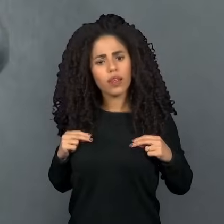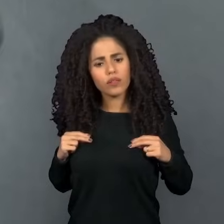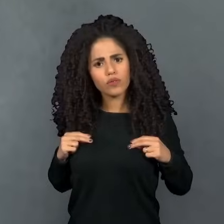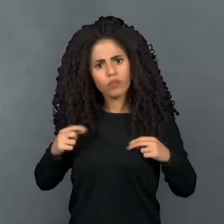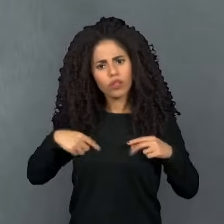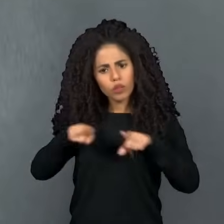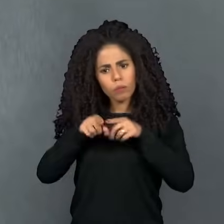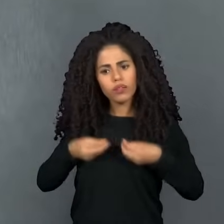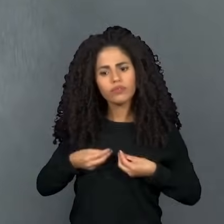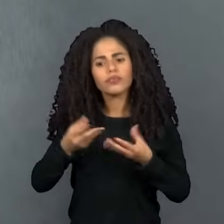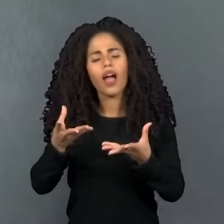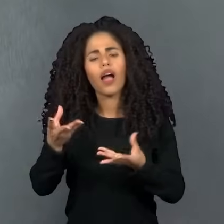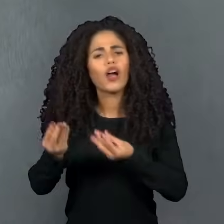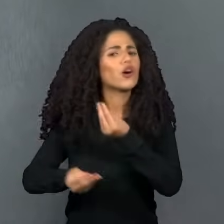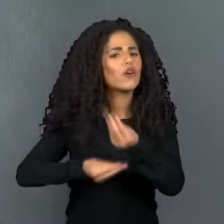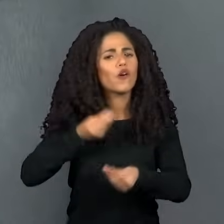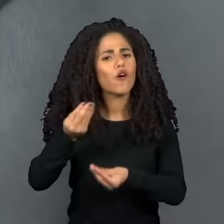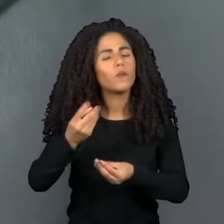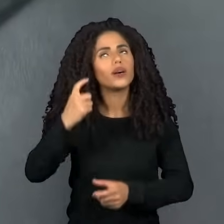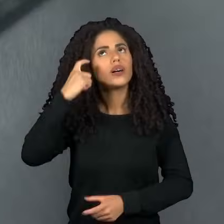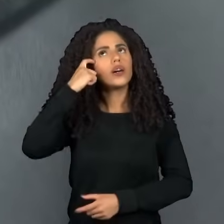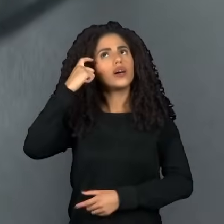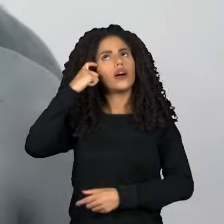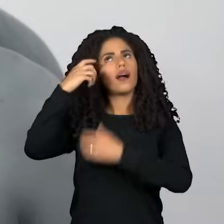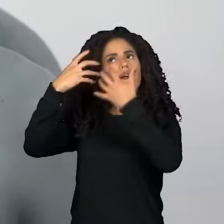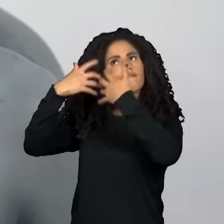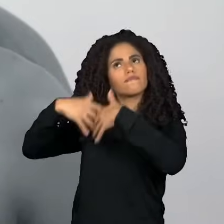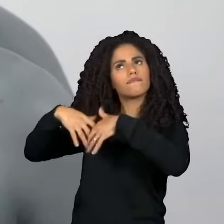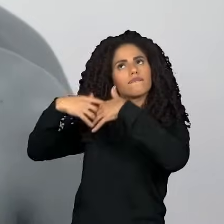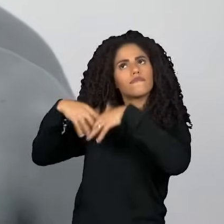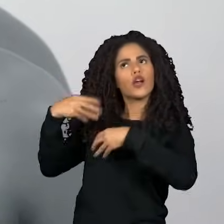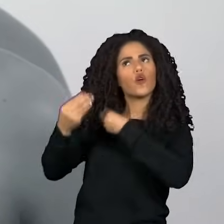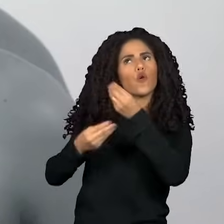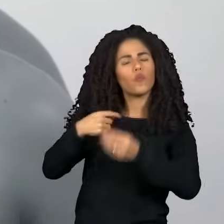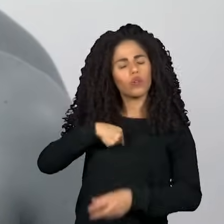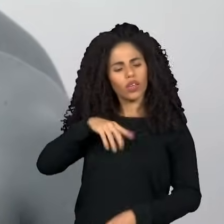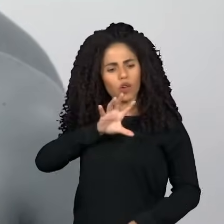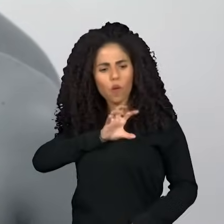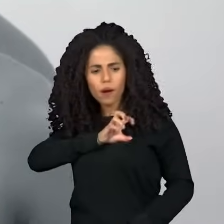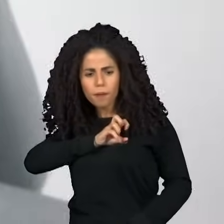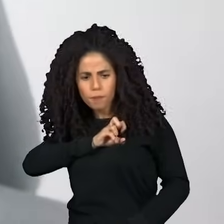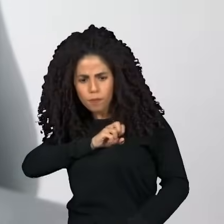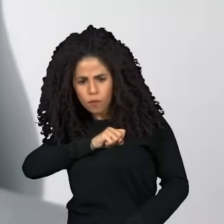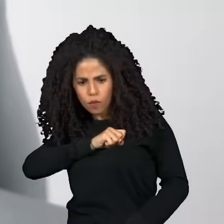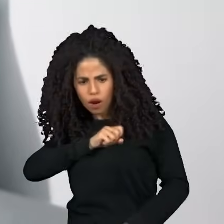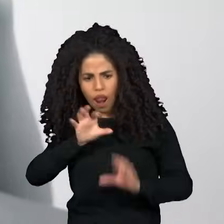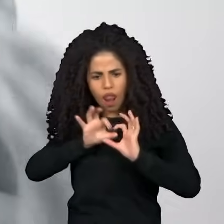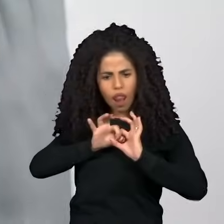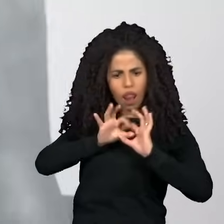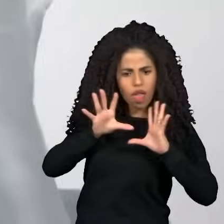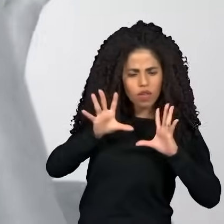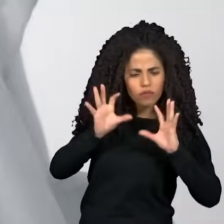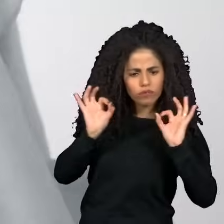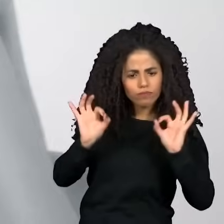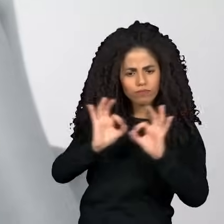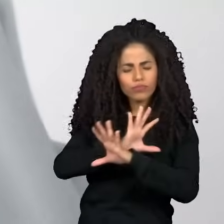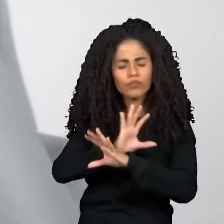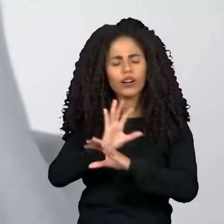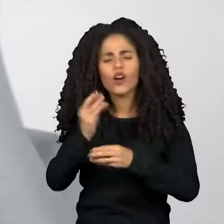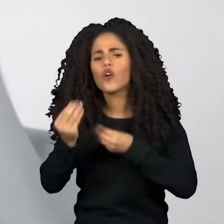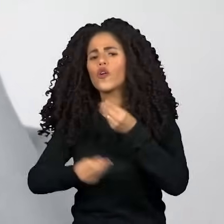dar. E faz a gente pensar como que eu posso amar de forma completa e de forma